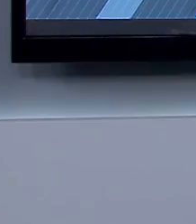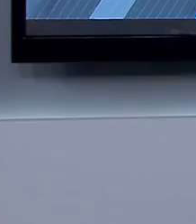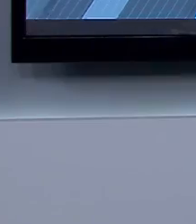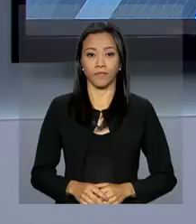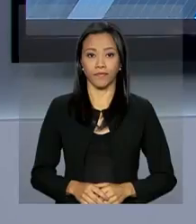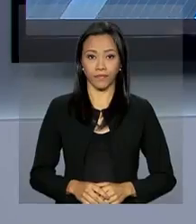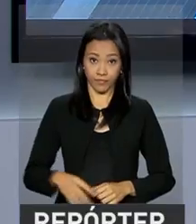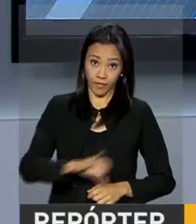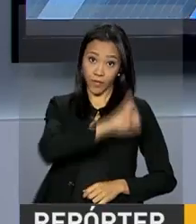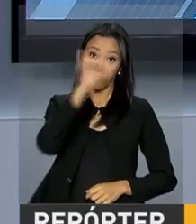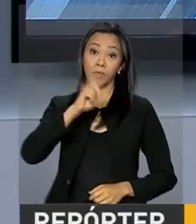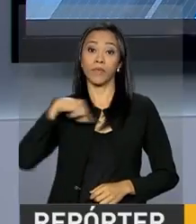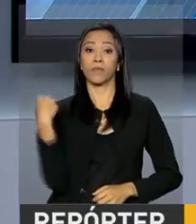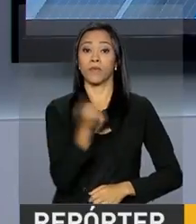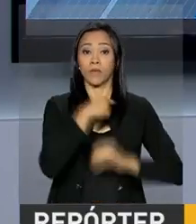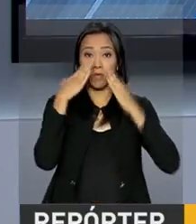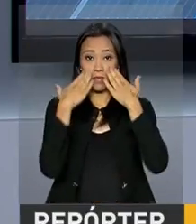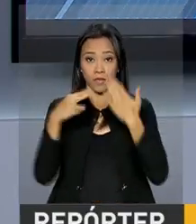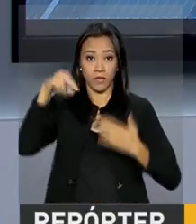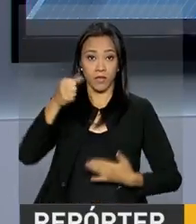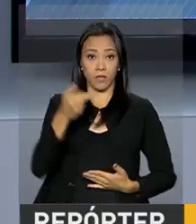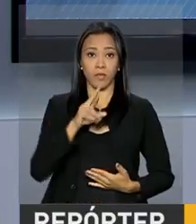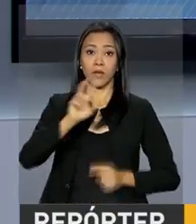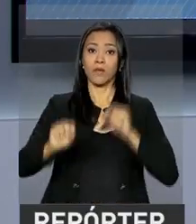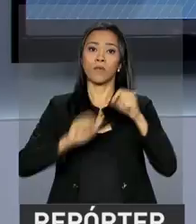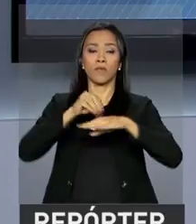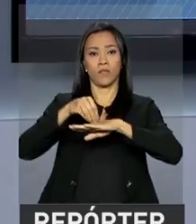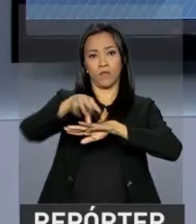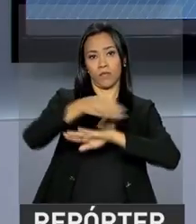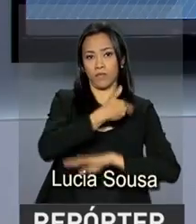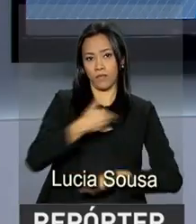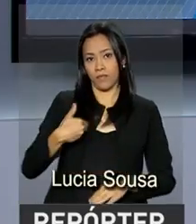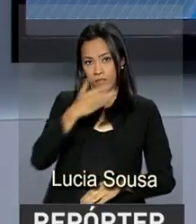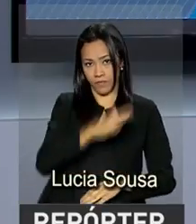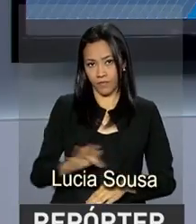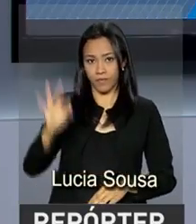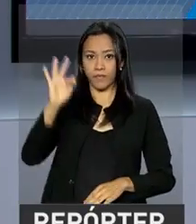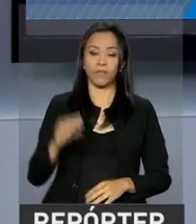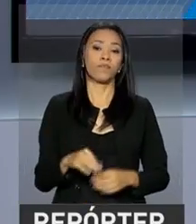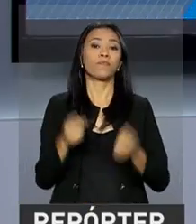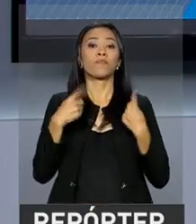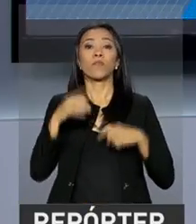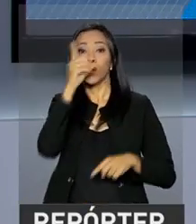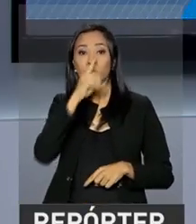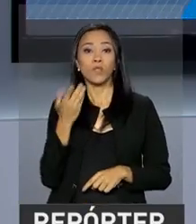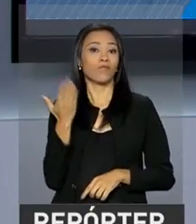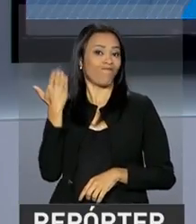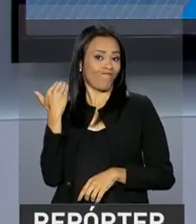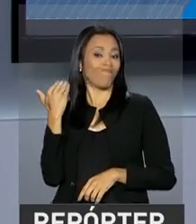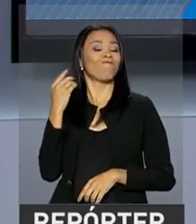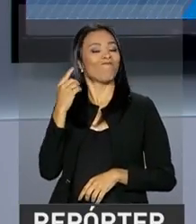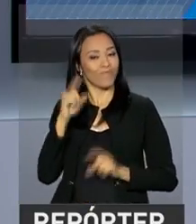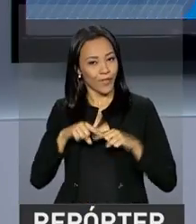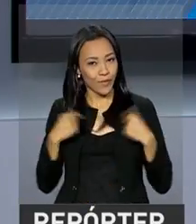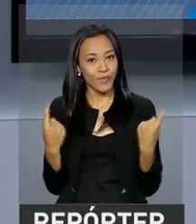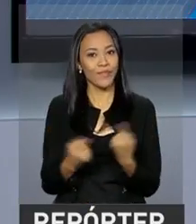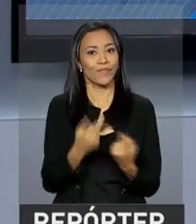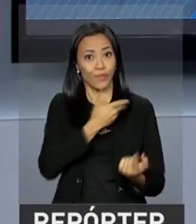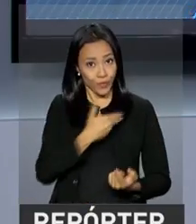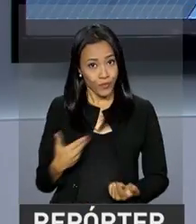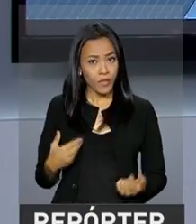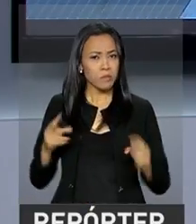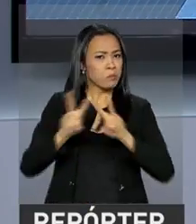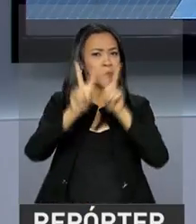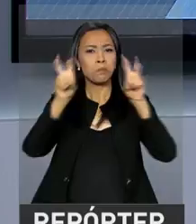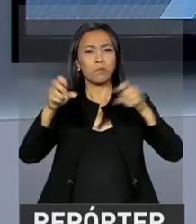lá o repórter rbr está no ar com as notícias do governo federal domingo de reunião o governo discutiu a reforma